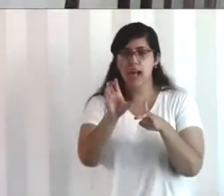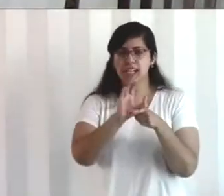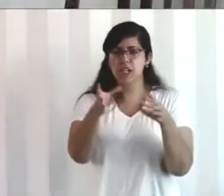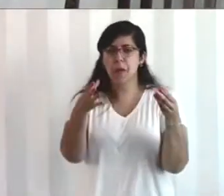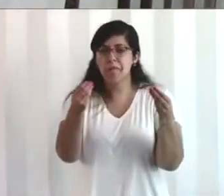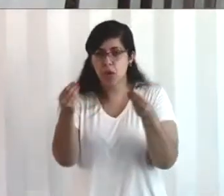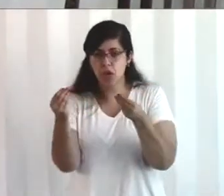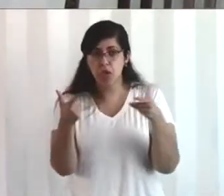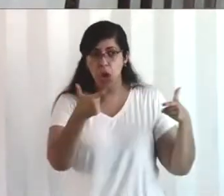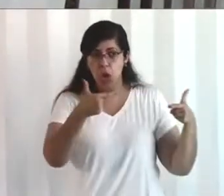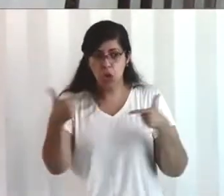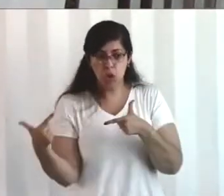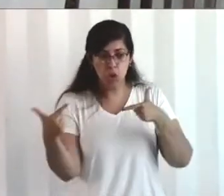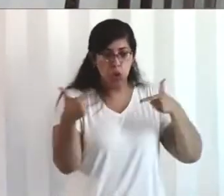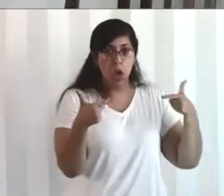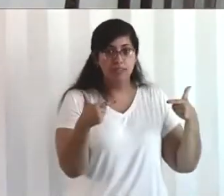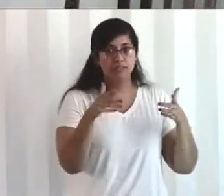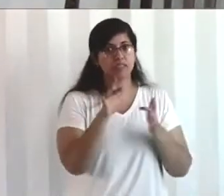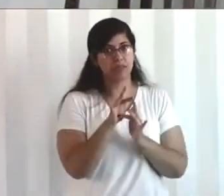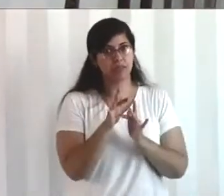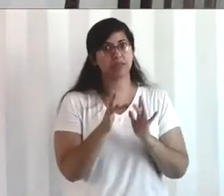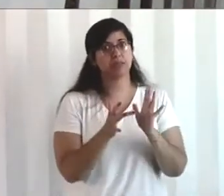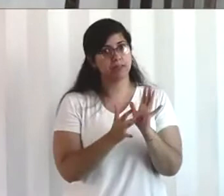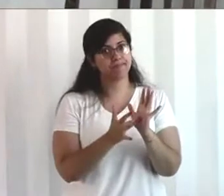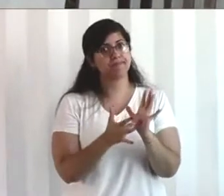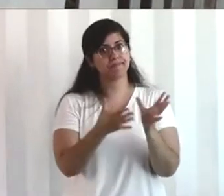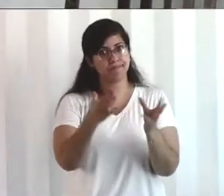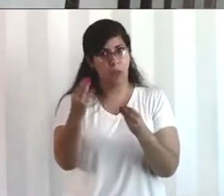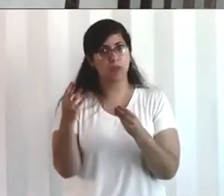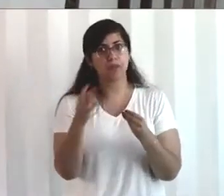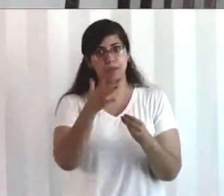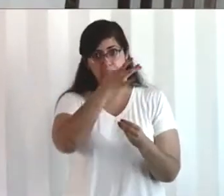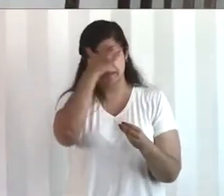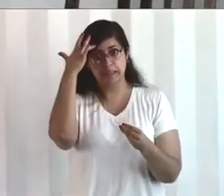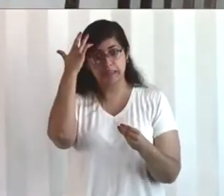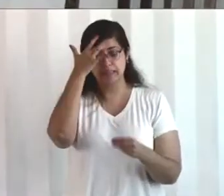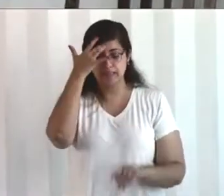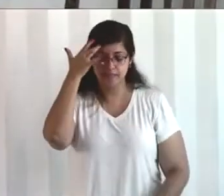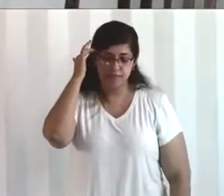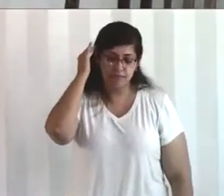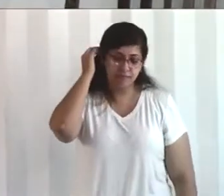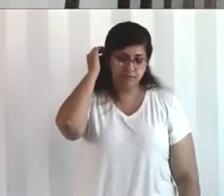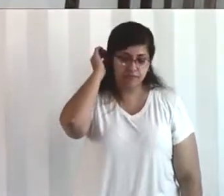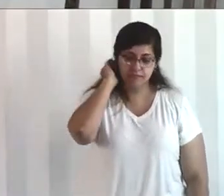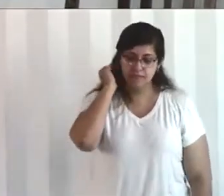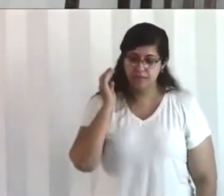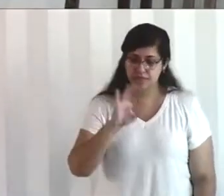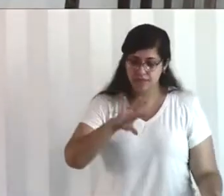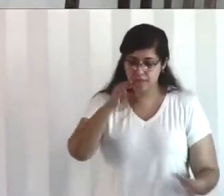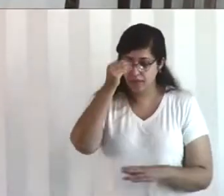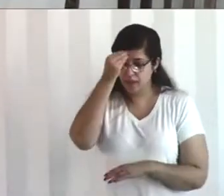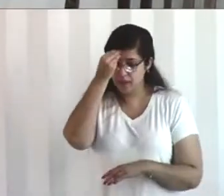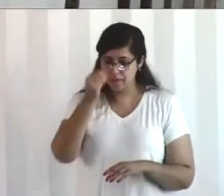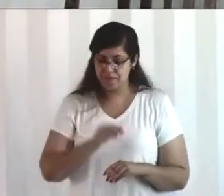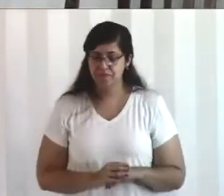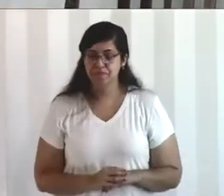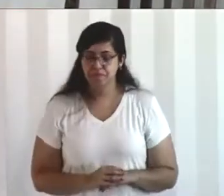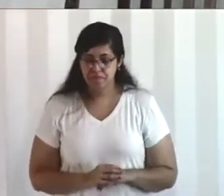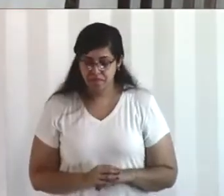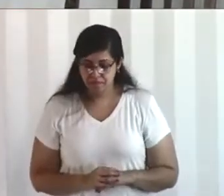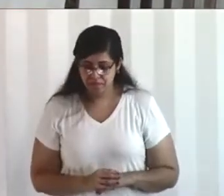pouquinho, ainda no capítulo 18, no versículo 28, nós vemos que essa forma de